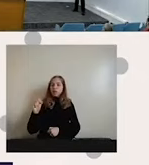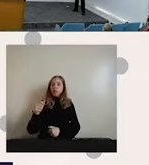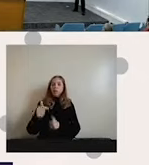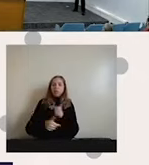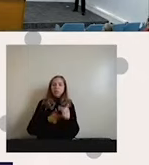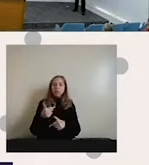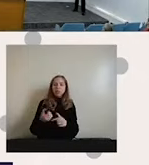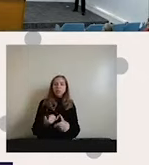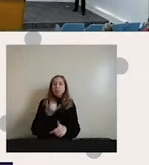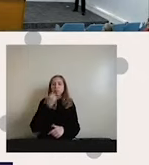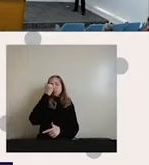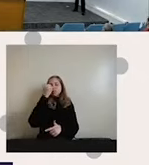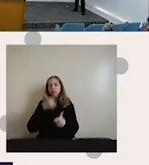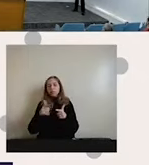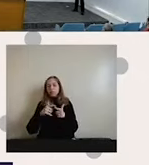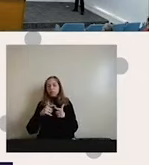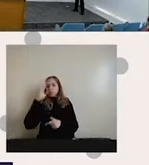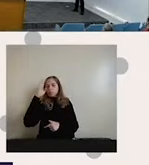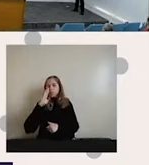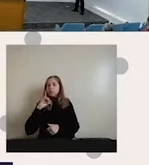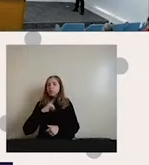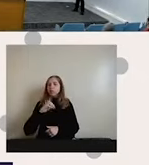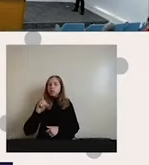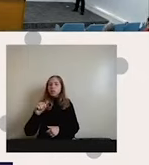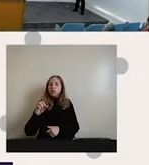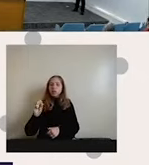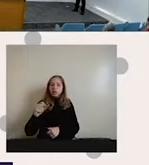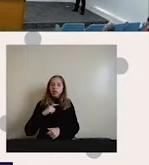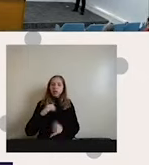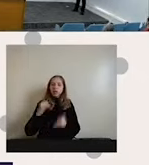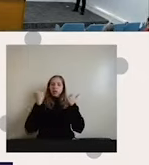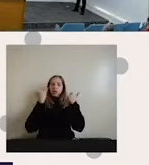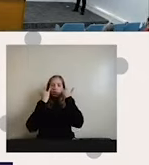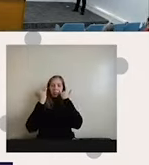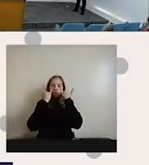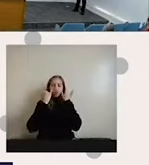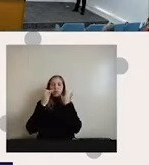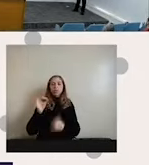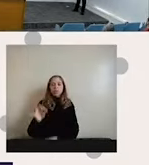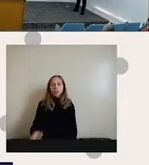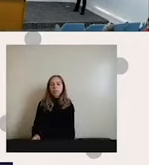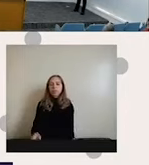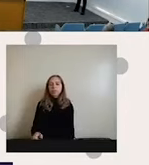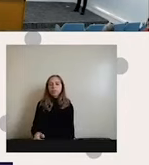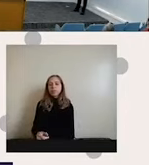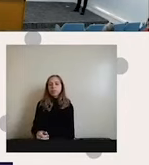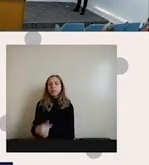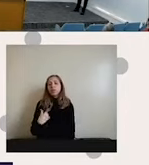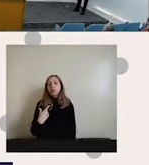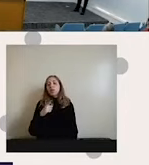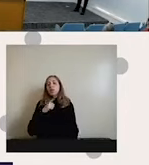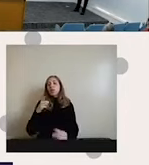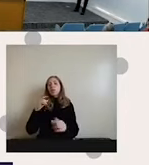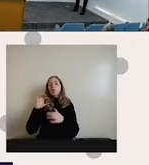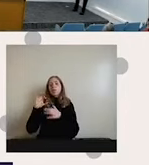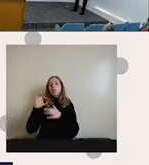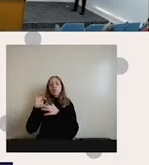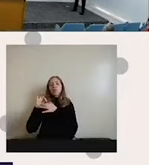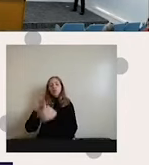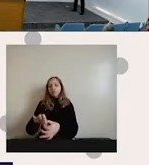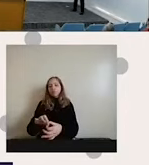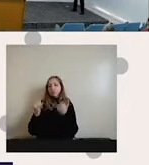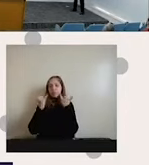dado da Previdência, está trazendo todas essas informações. Tá? E aí, nesse sentido, eu sou do tempo que a